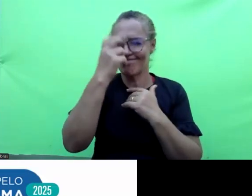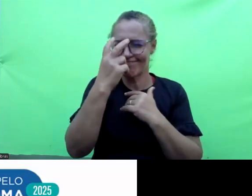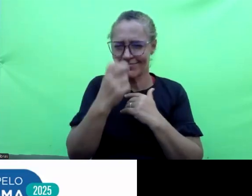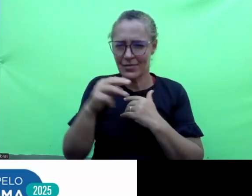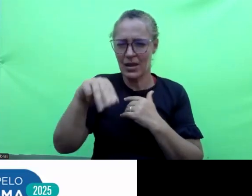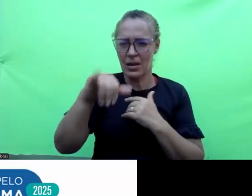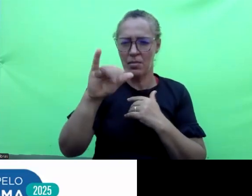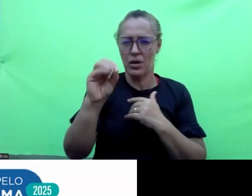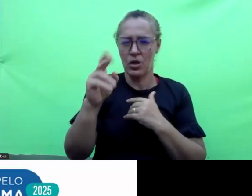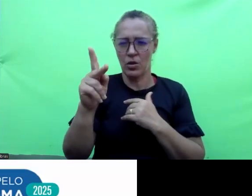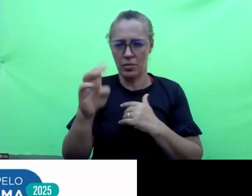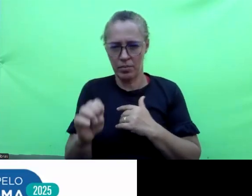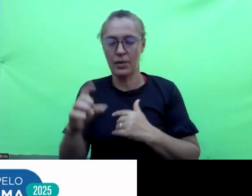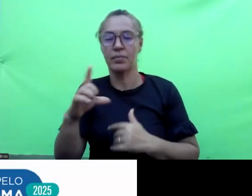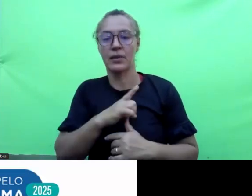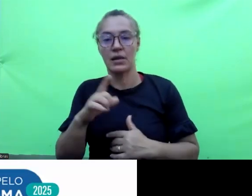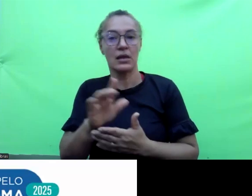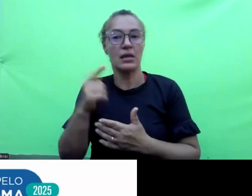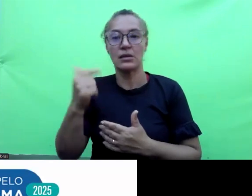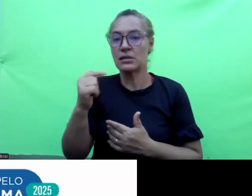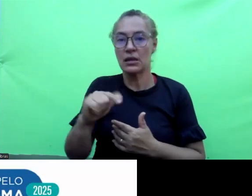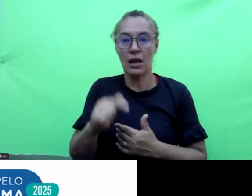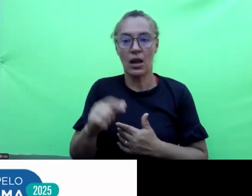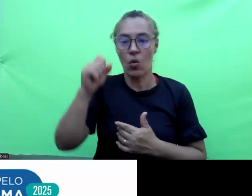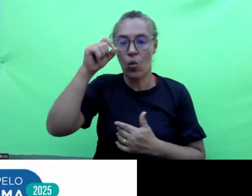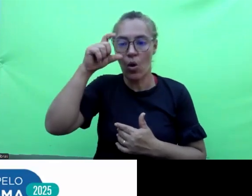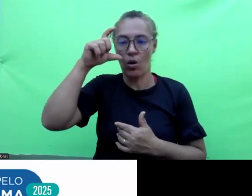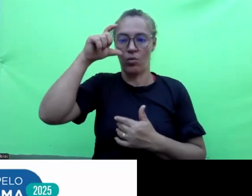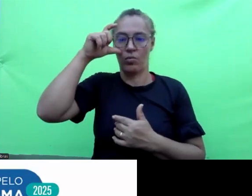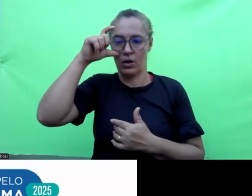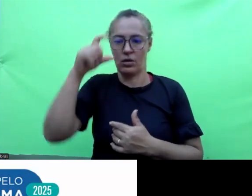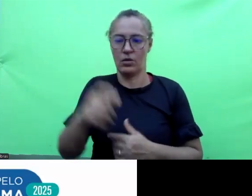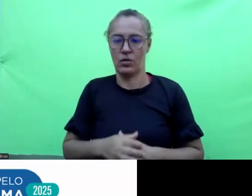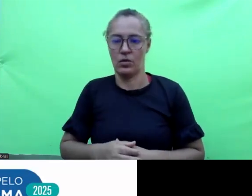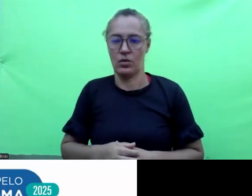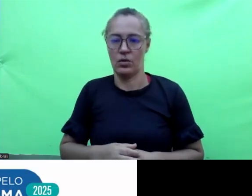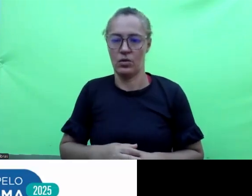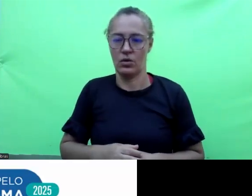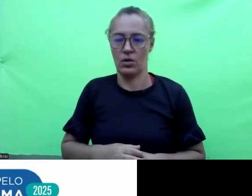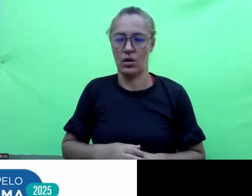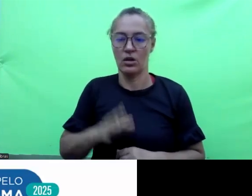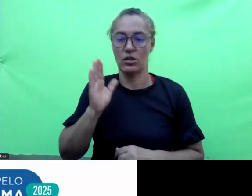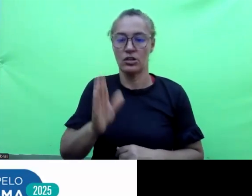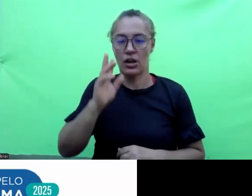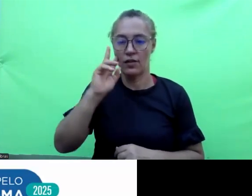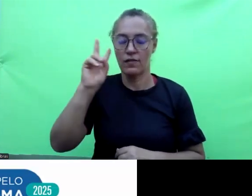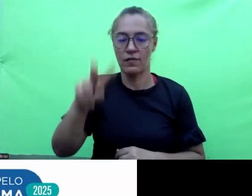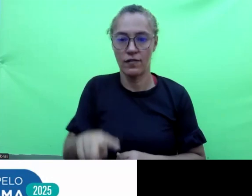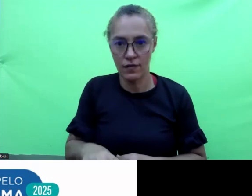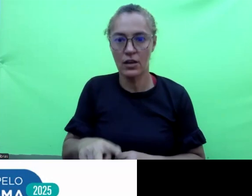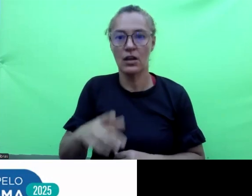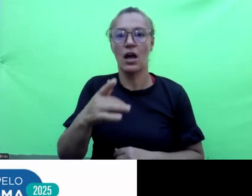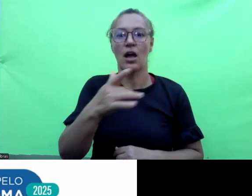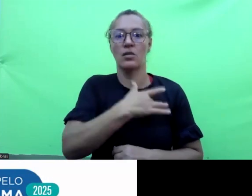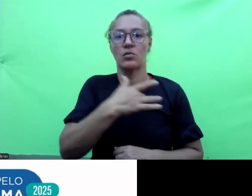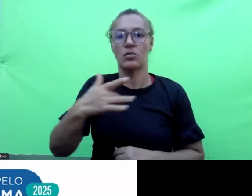Sim, tem um aumento da pressão do olho, né? A gente já viu em algumas situações raras lá no pronto-socorro da escola, a pessoa chegar com os